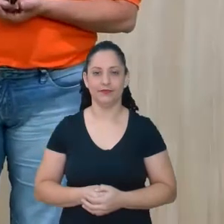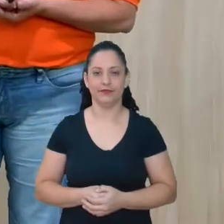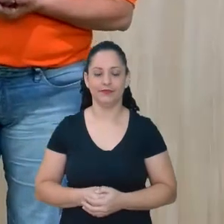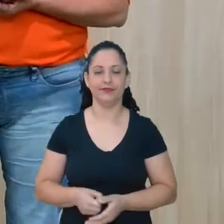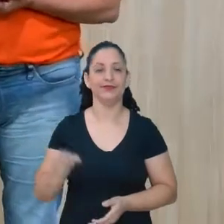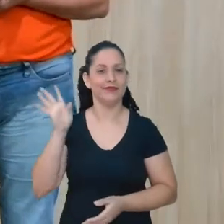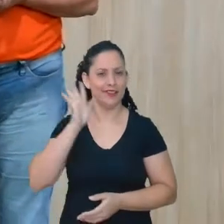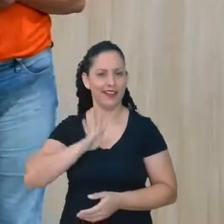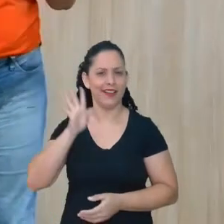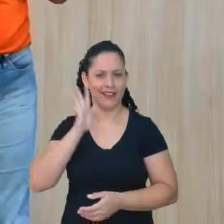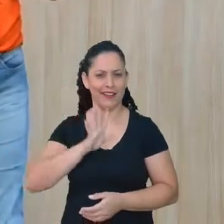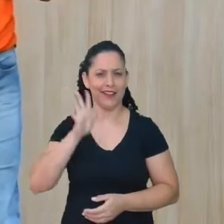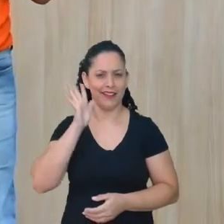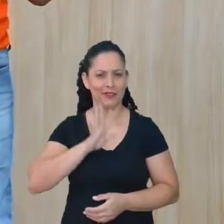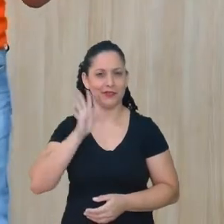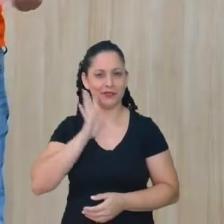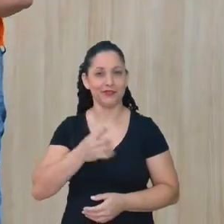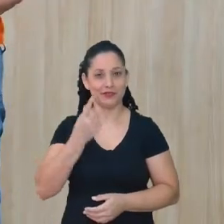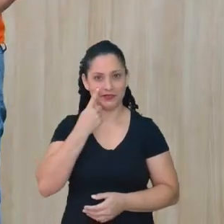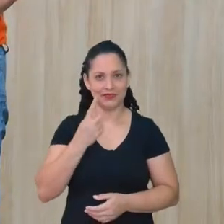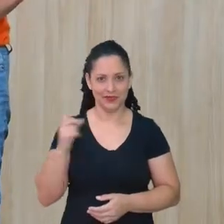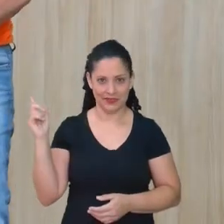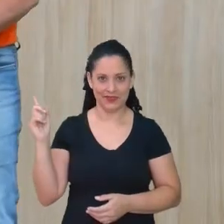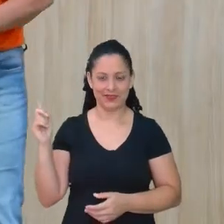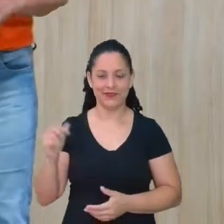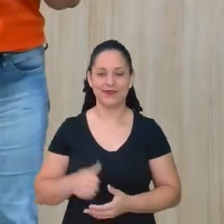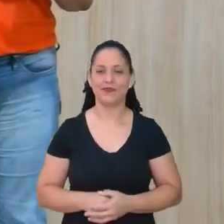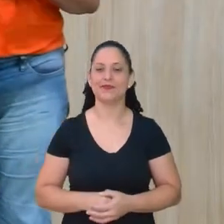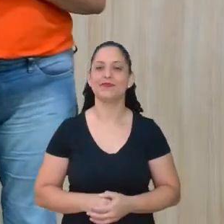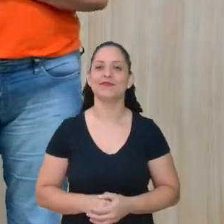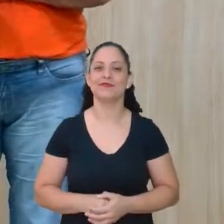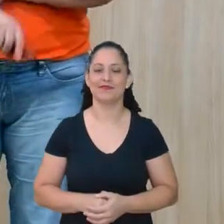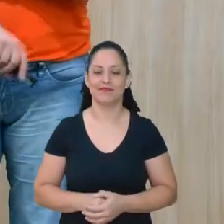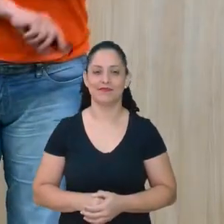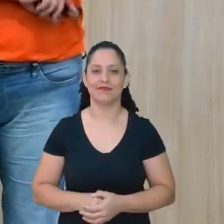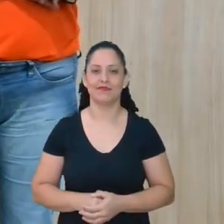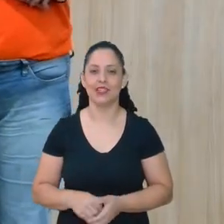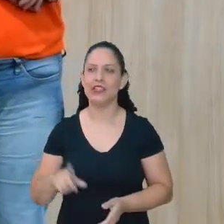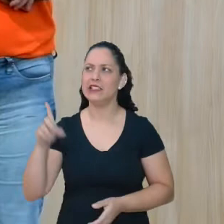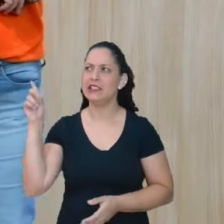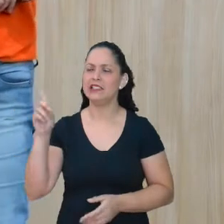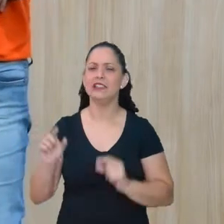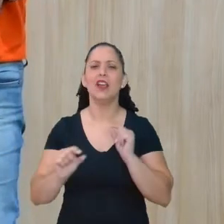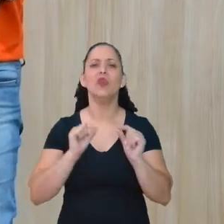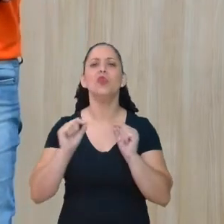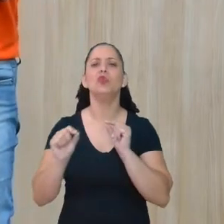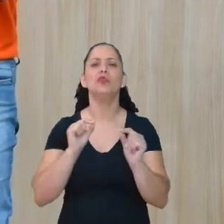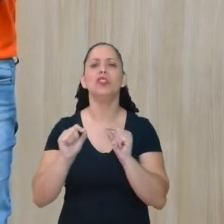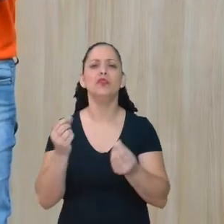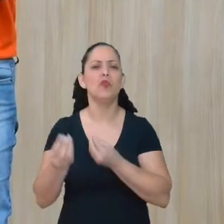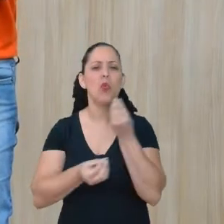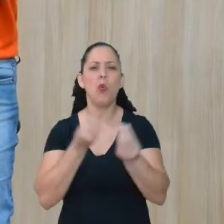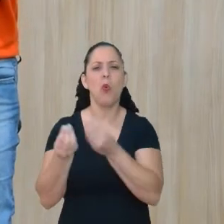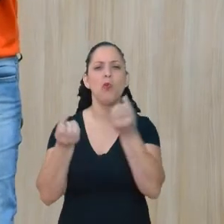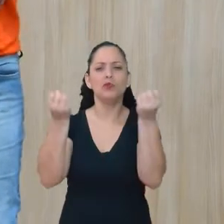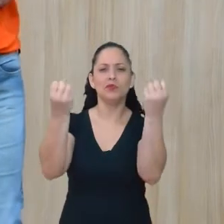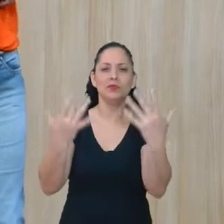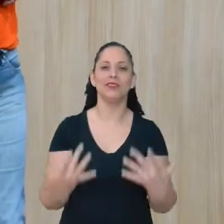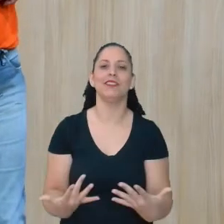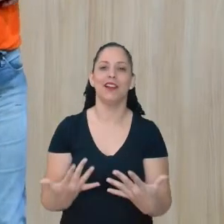Legal, né? Essa leitura de imagem, como diz Gine. Maravilhoso. Isso aí é o quê? Você saberia classificar?